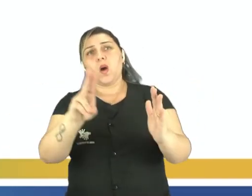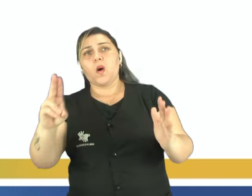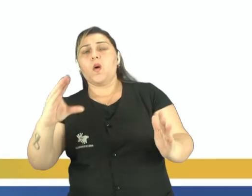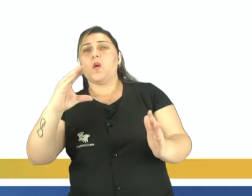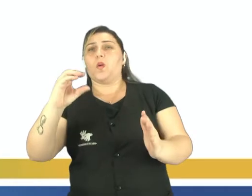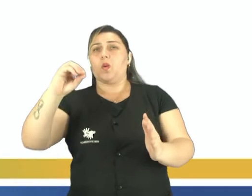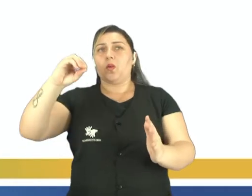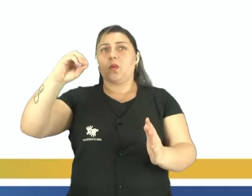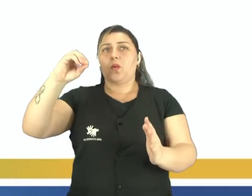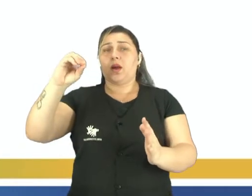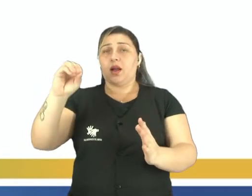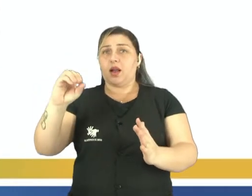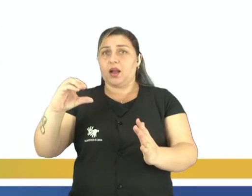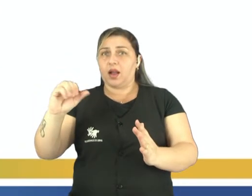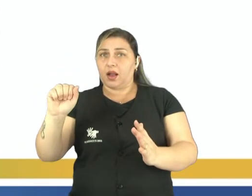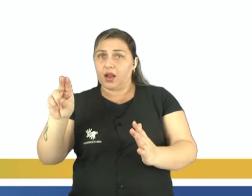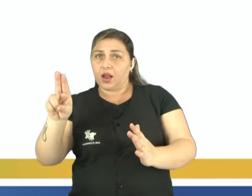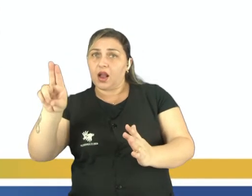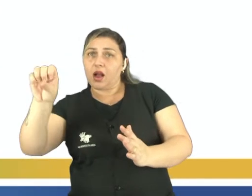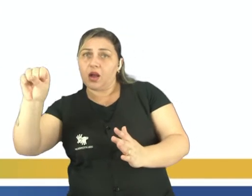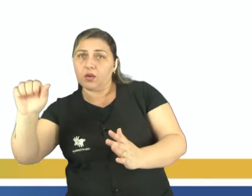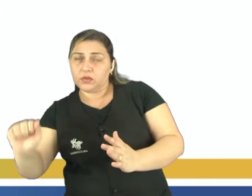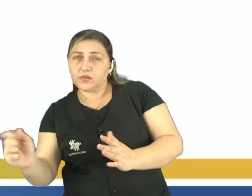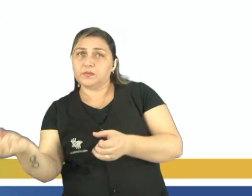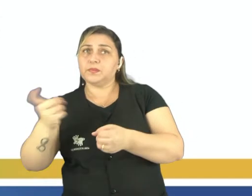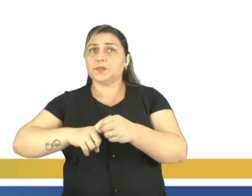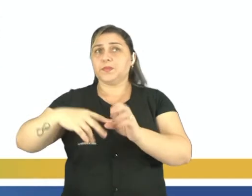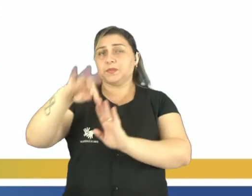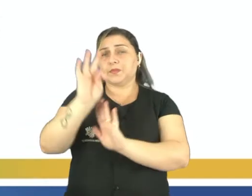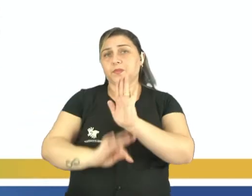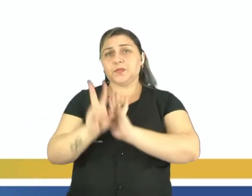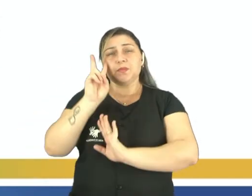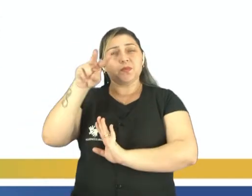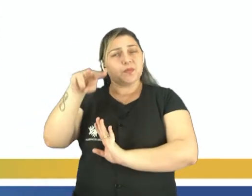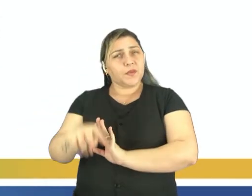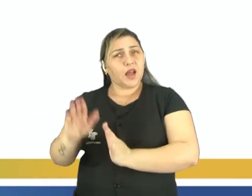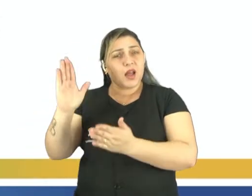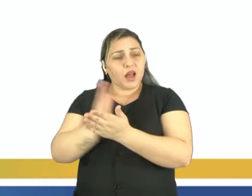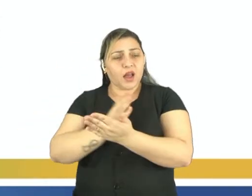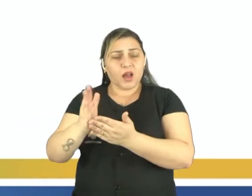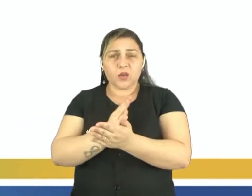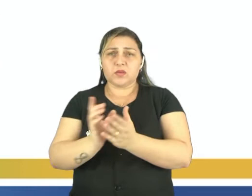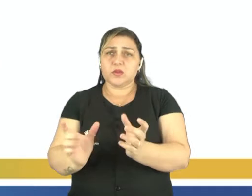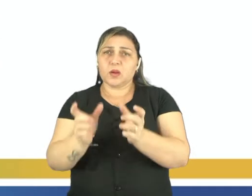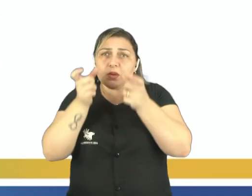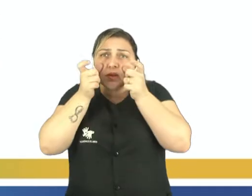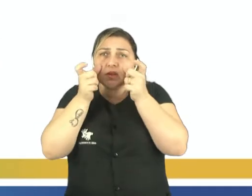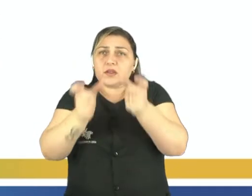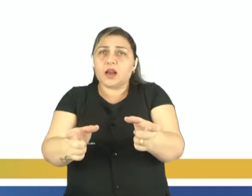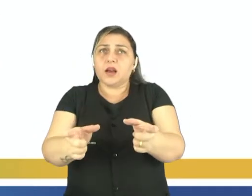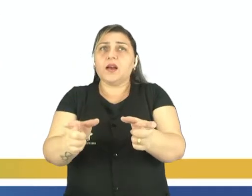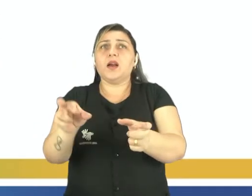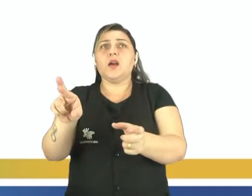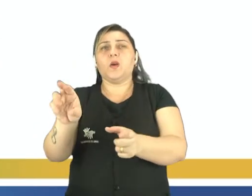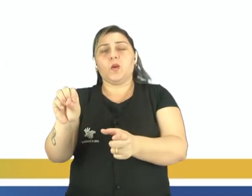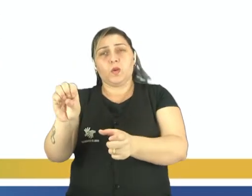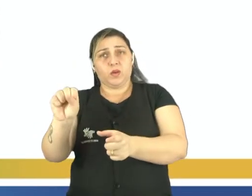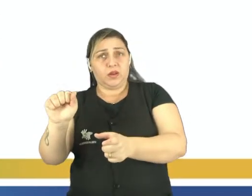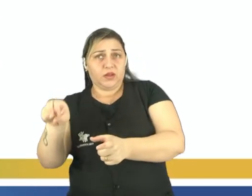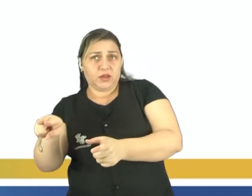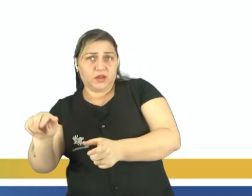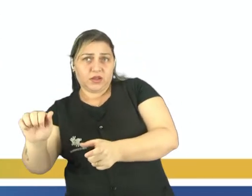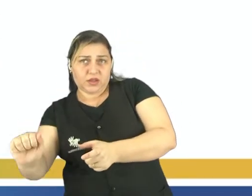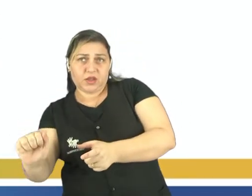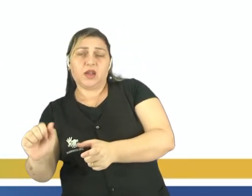dos dados apresentados. Voltando lá no texto, nós observamos algumas partes que chamam a atenção. Rosana Herrmann, o nome dela